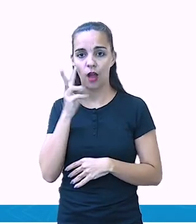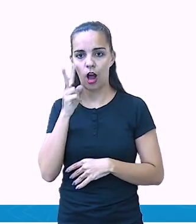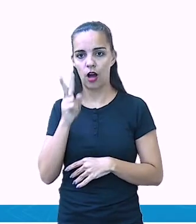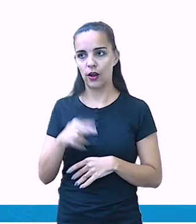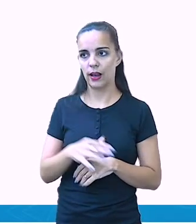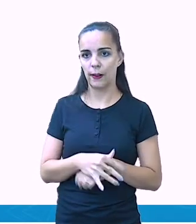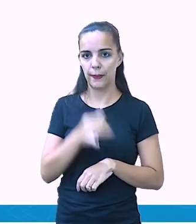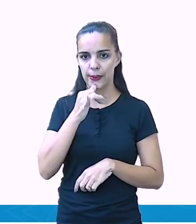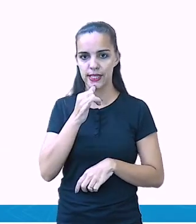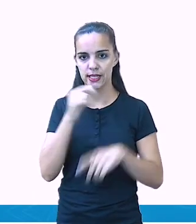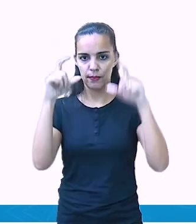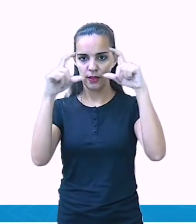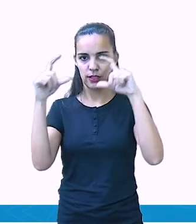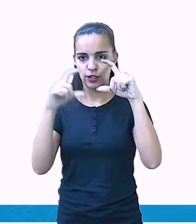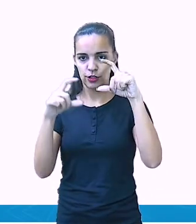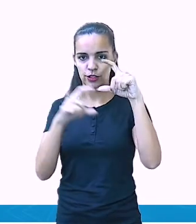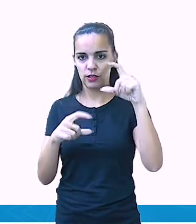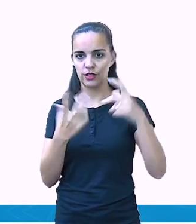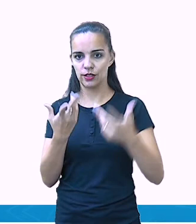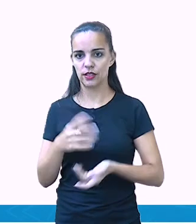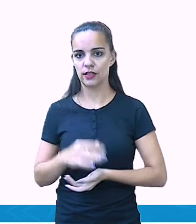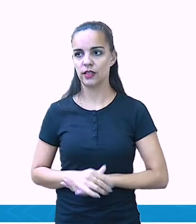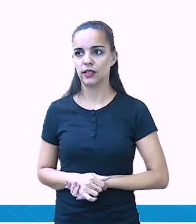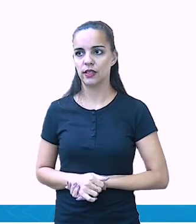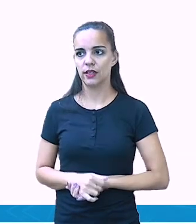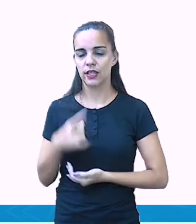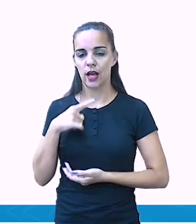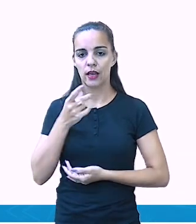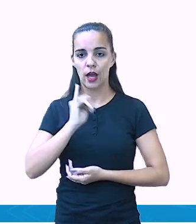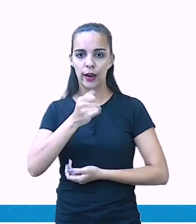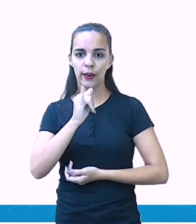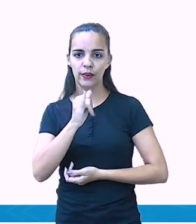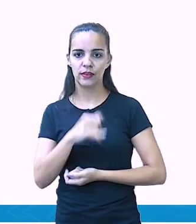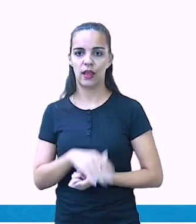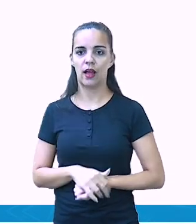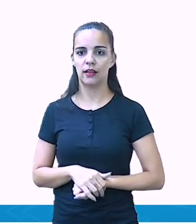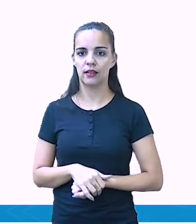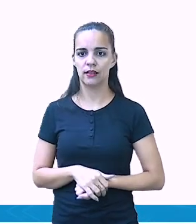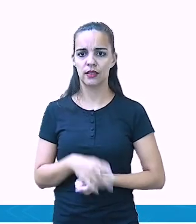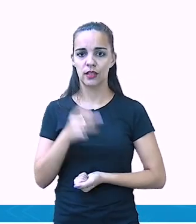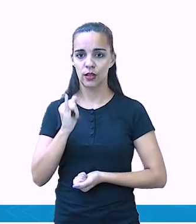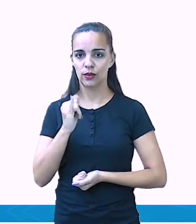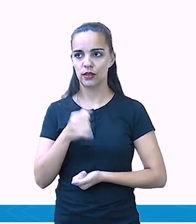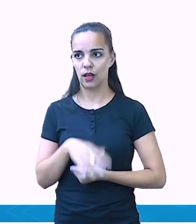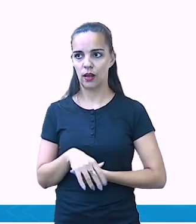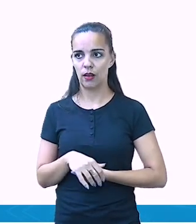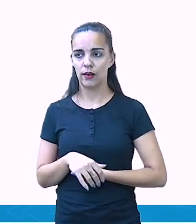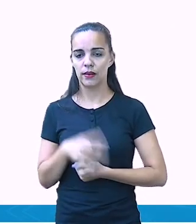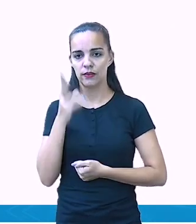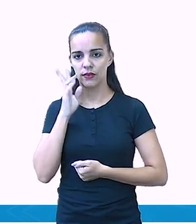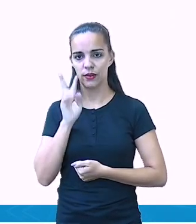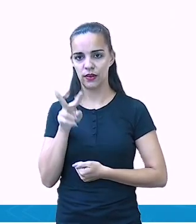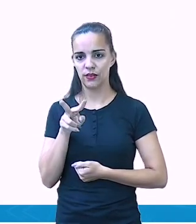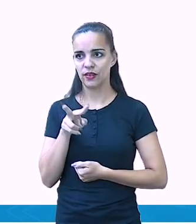essa tirinha que interessante. É uma historinha contada, quadrinho a quadrinho. Olha